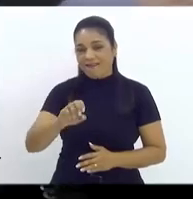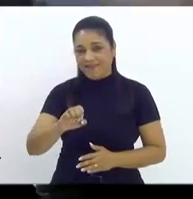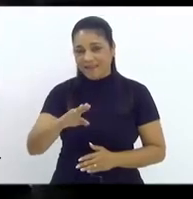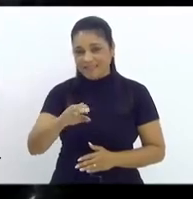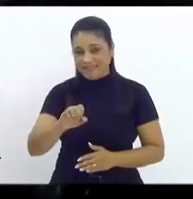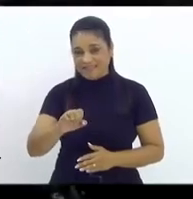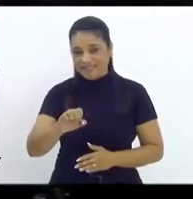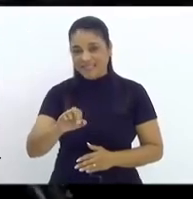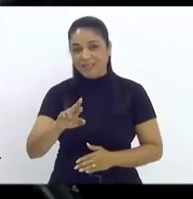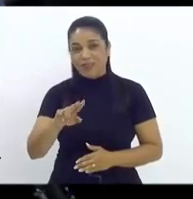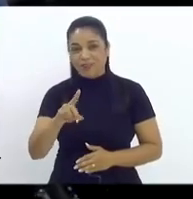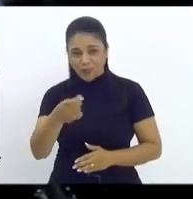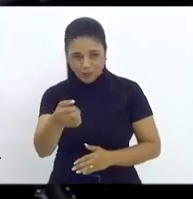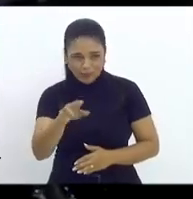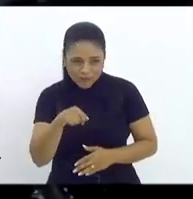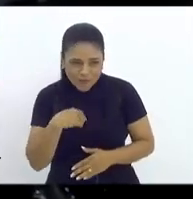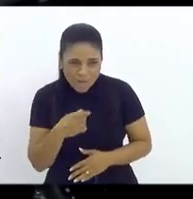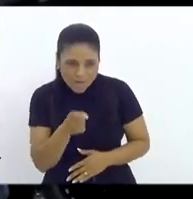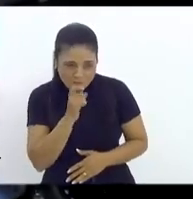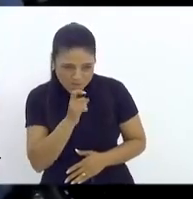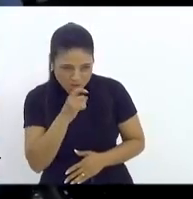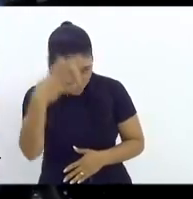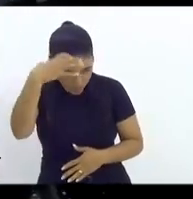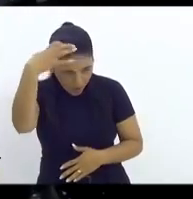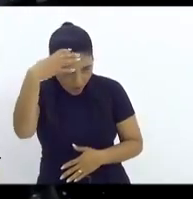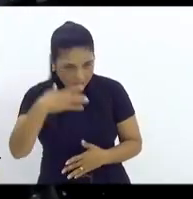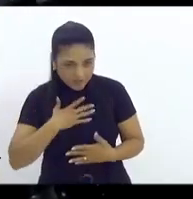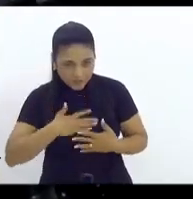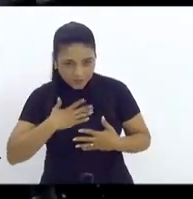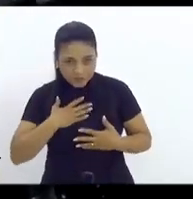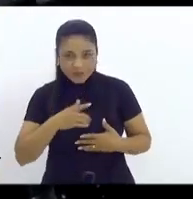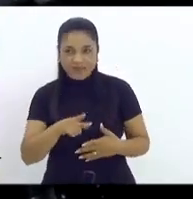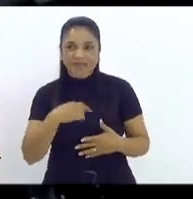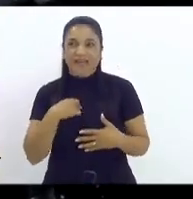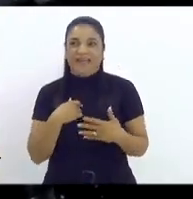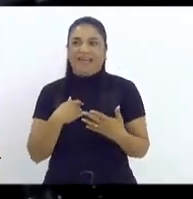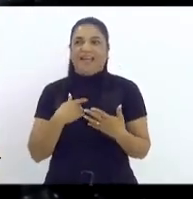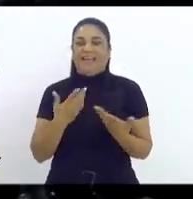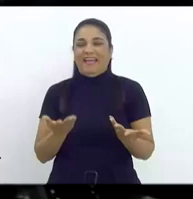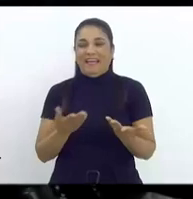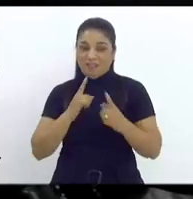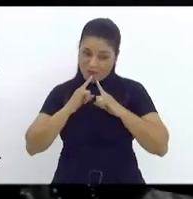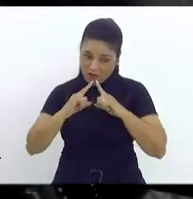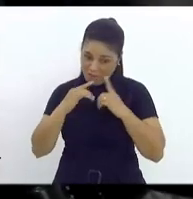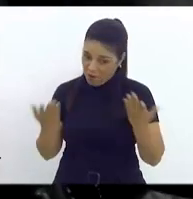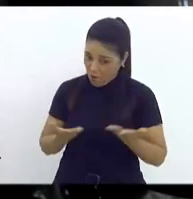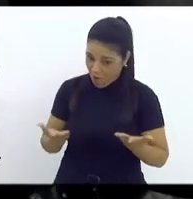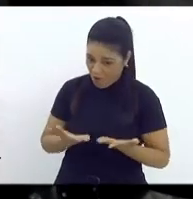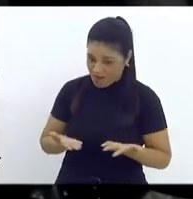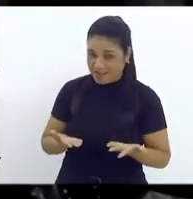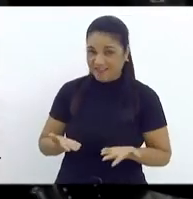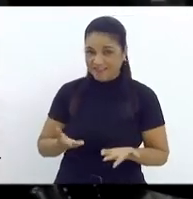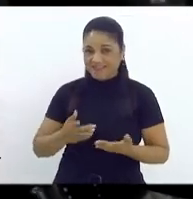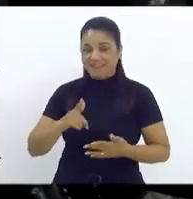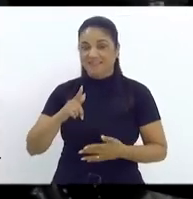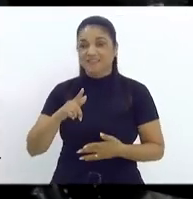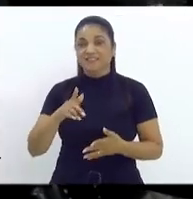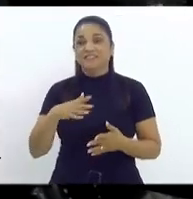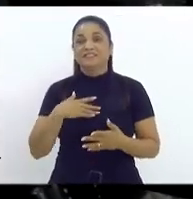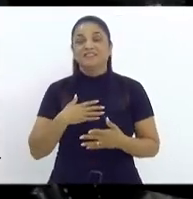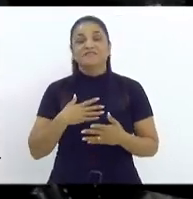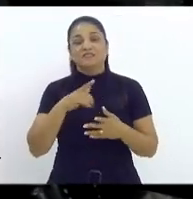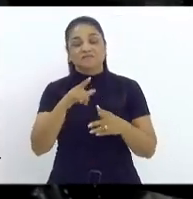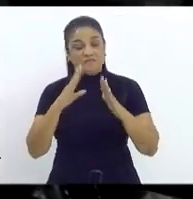sempre. Se tiver problema... Gato escaldado. Se tiver problema no gás, faz a queixa agora. Quando você vai